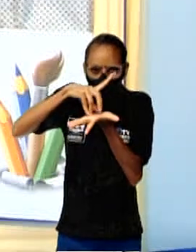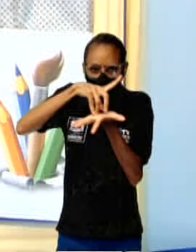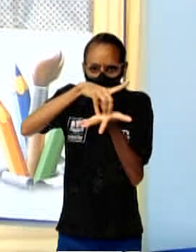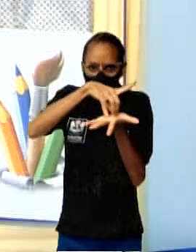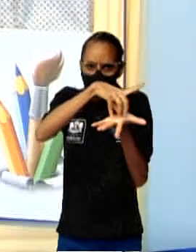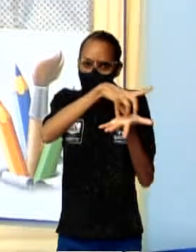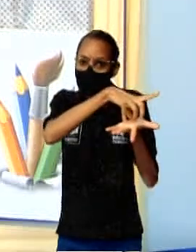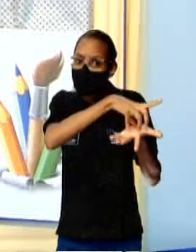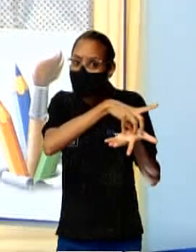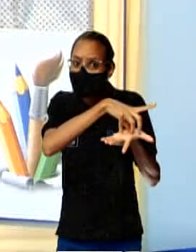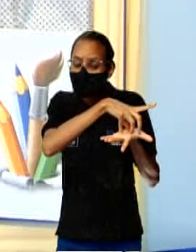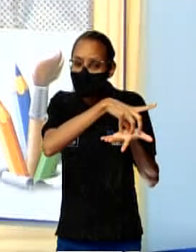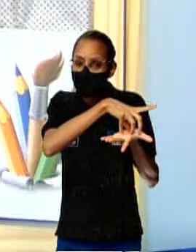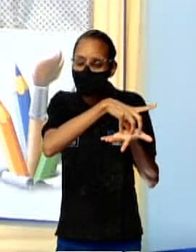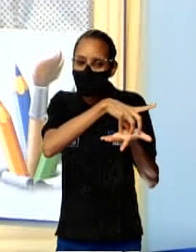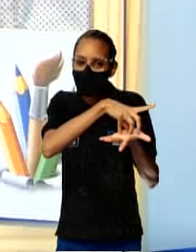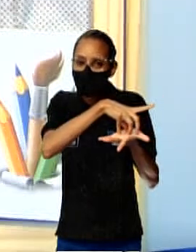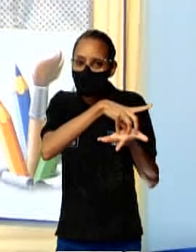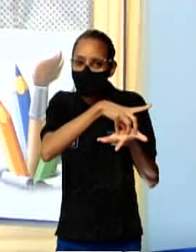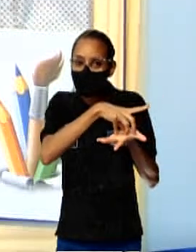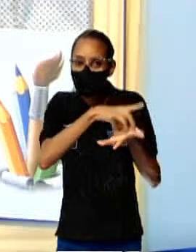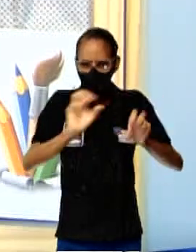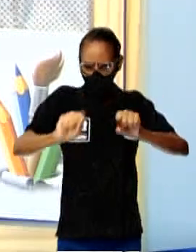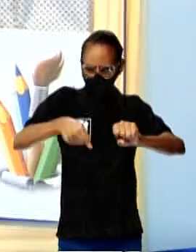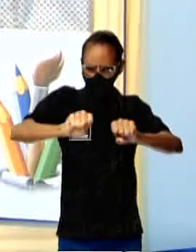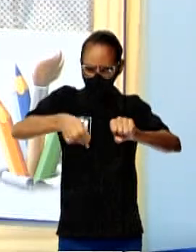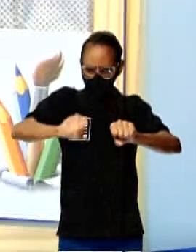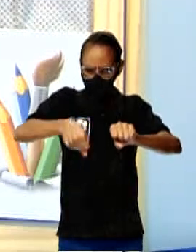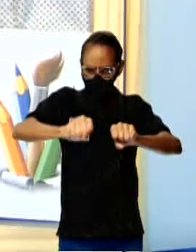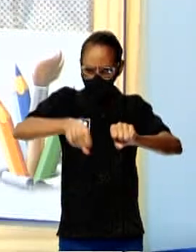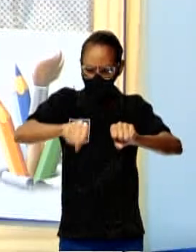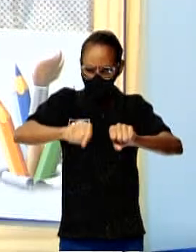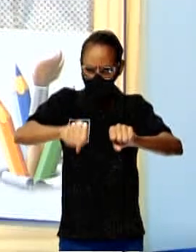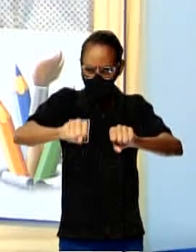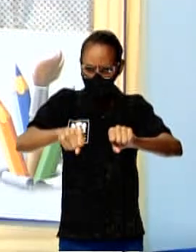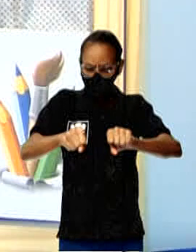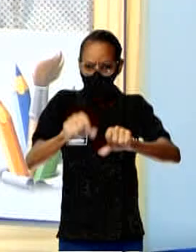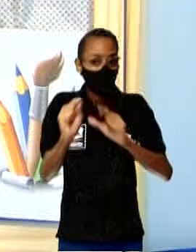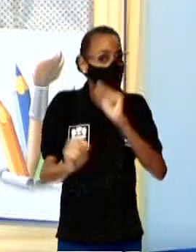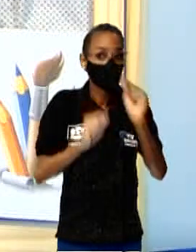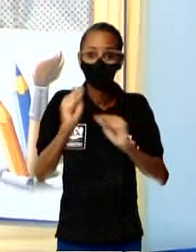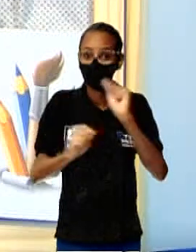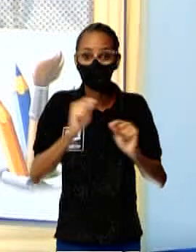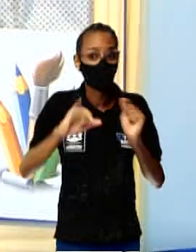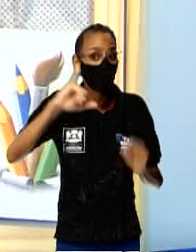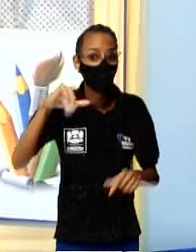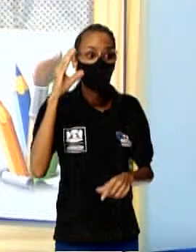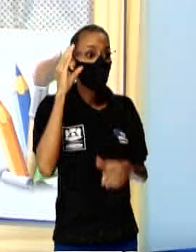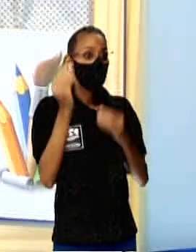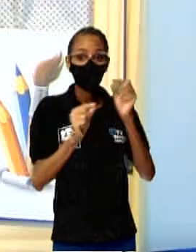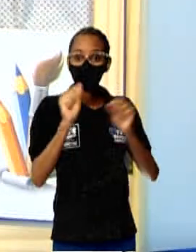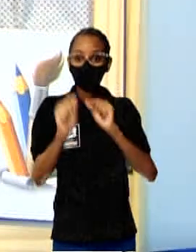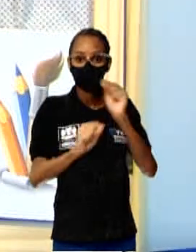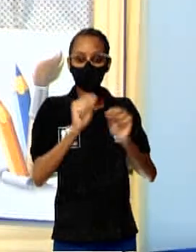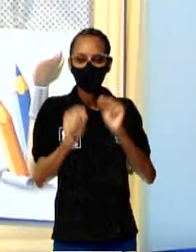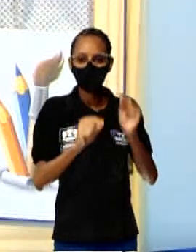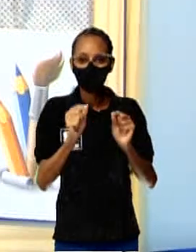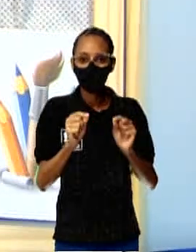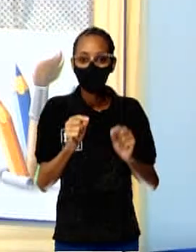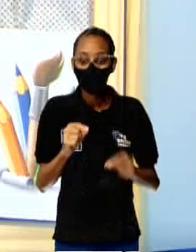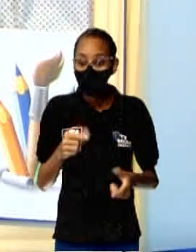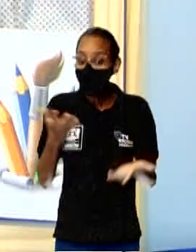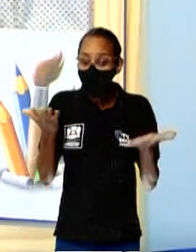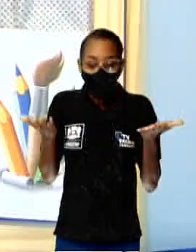dinossauro será que é uma moto o que será Asuka Nossa